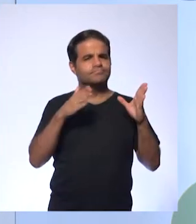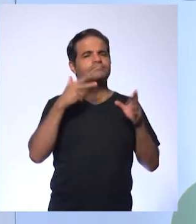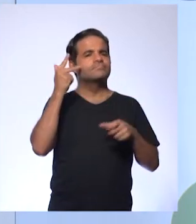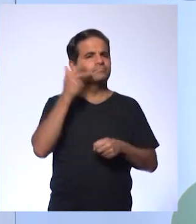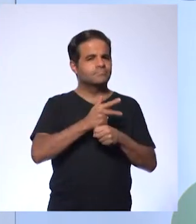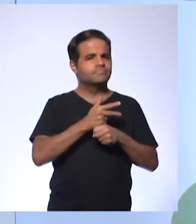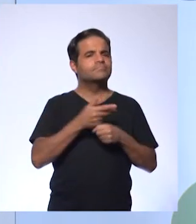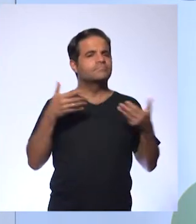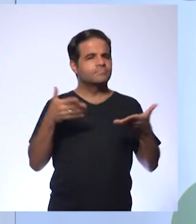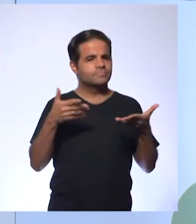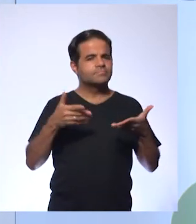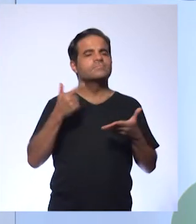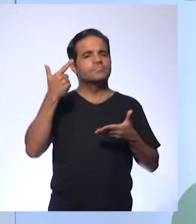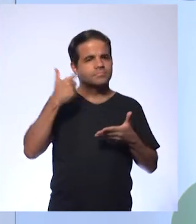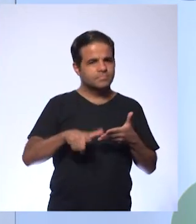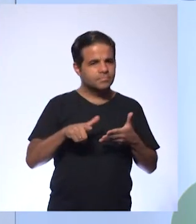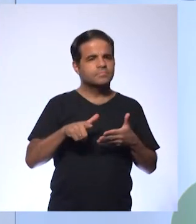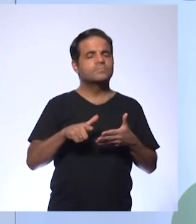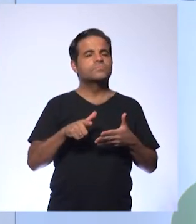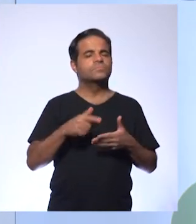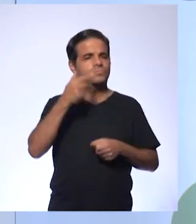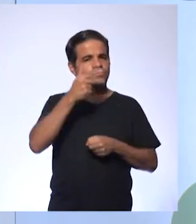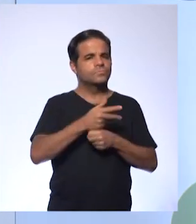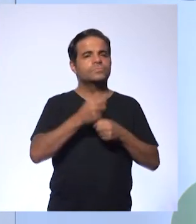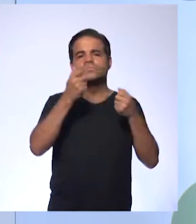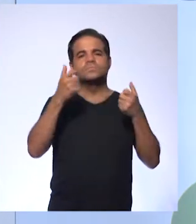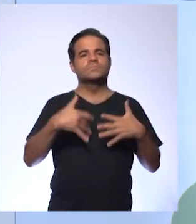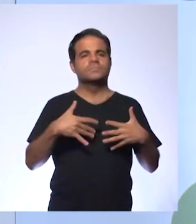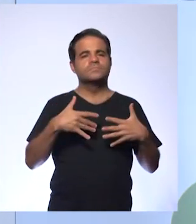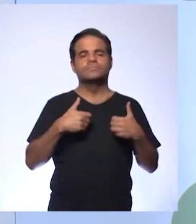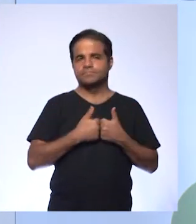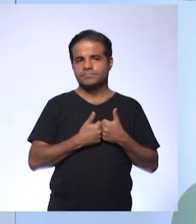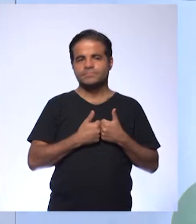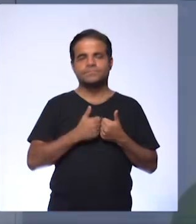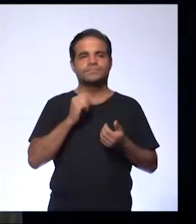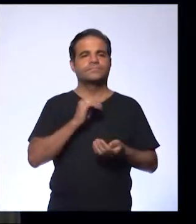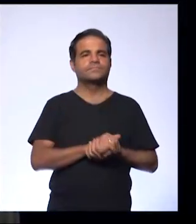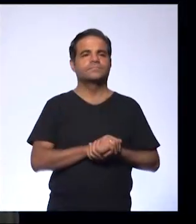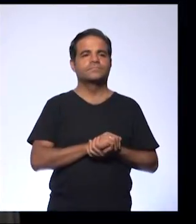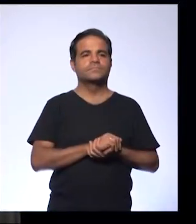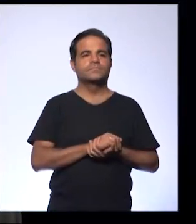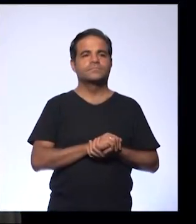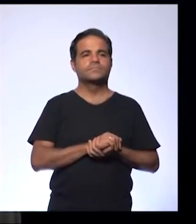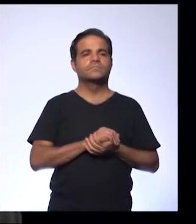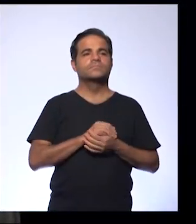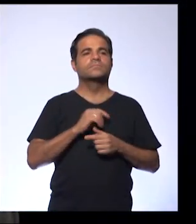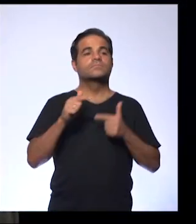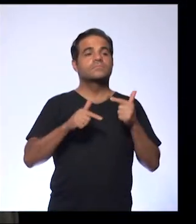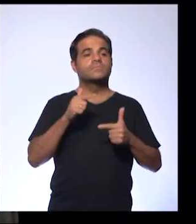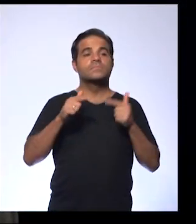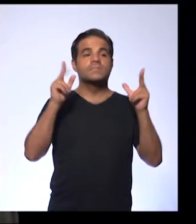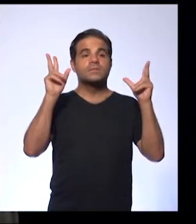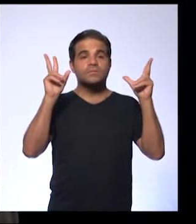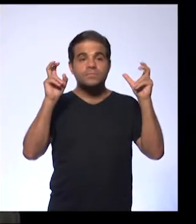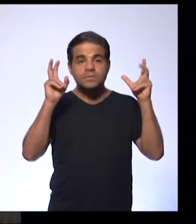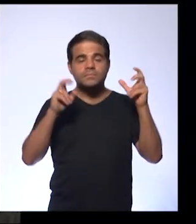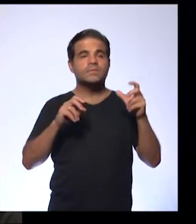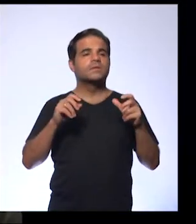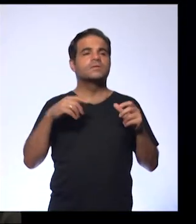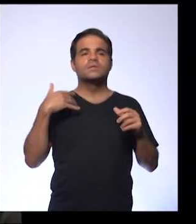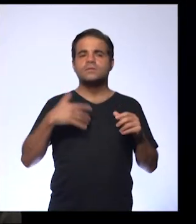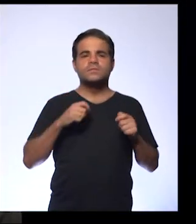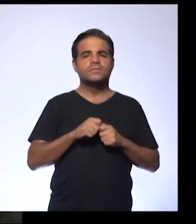vídeo agora e depois eu reforço o que o vídeo falou. Hoje eu quero trabalhar contigo um tema que fez uma